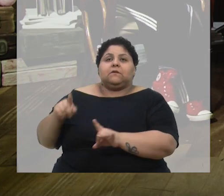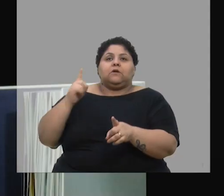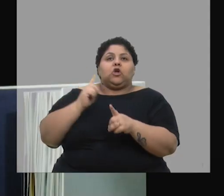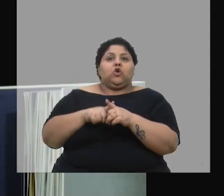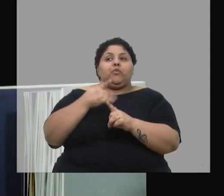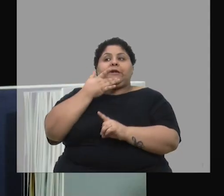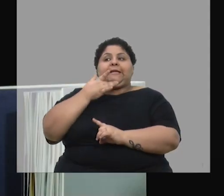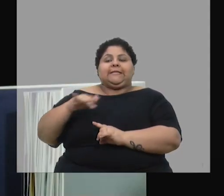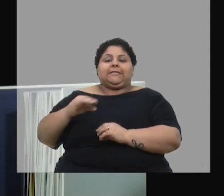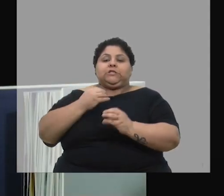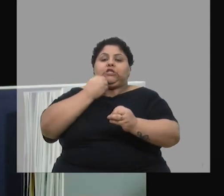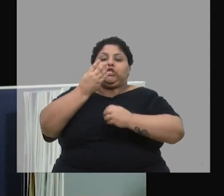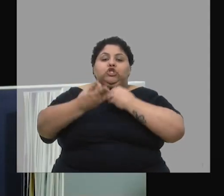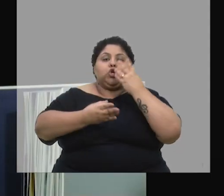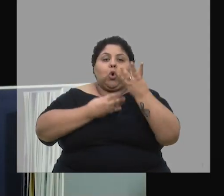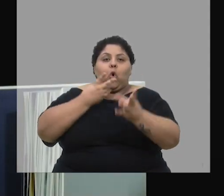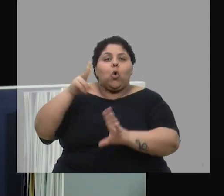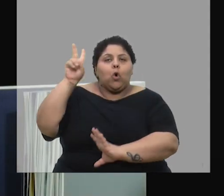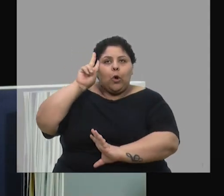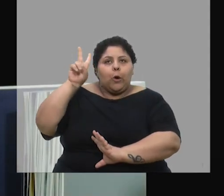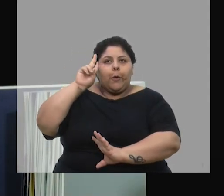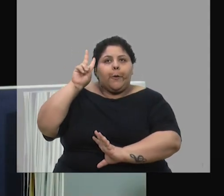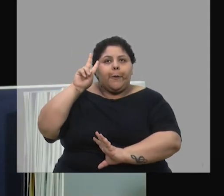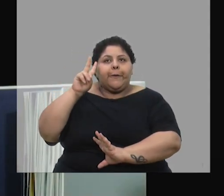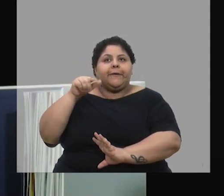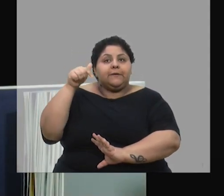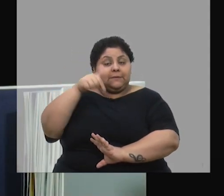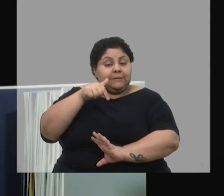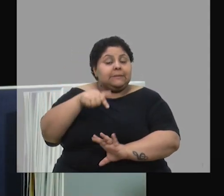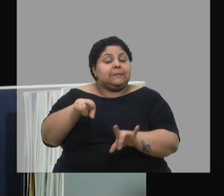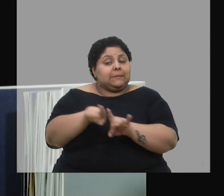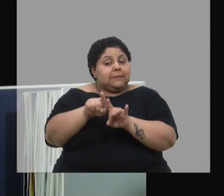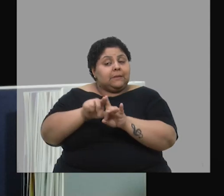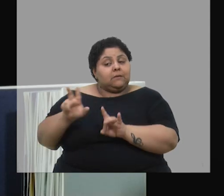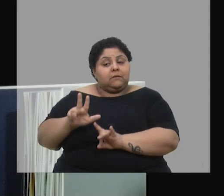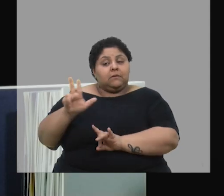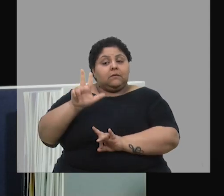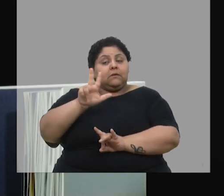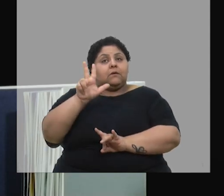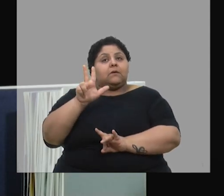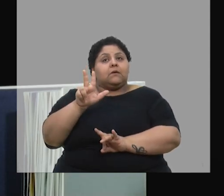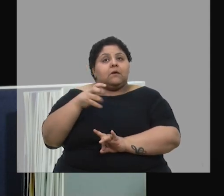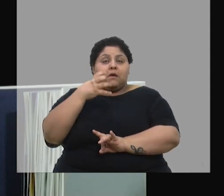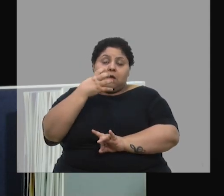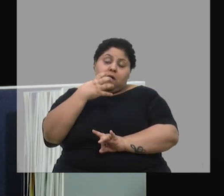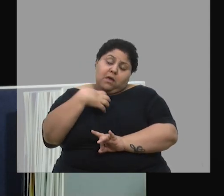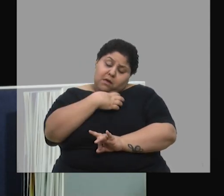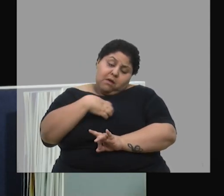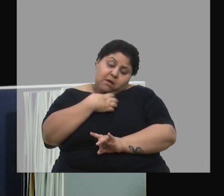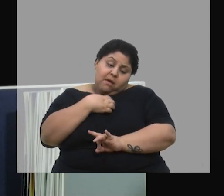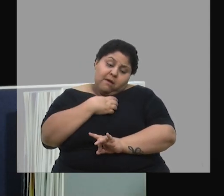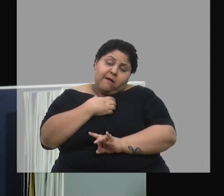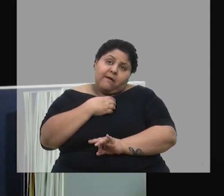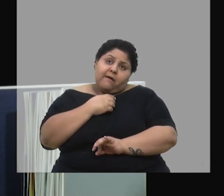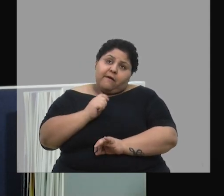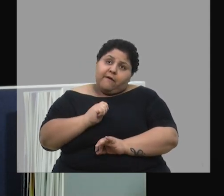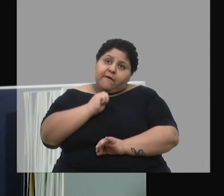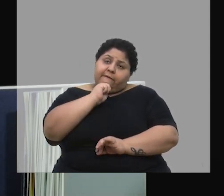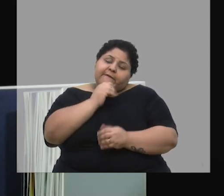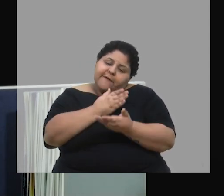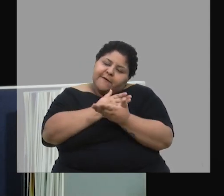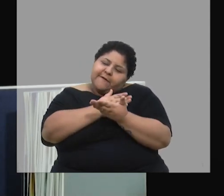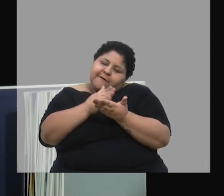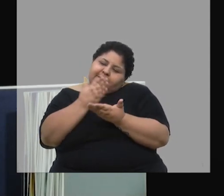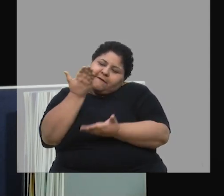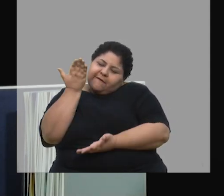da criança, porque as crianças contam muitas histórias, né? Então, isso também ser valorizado, acho que é nesse sentido, assim, é